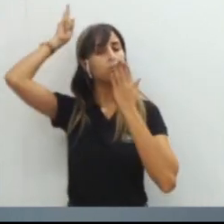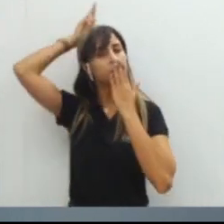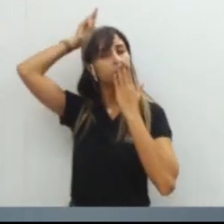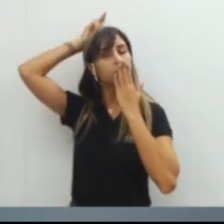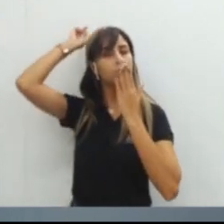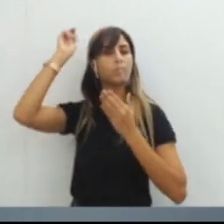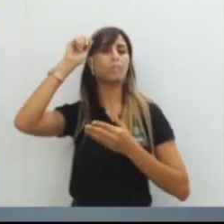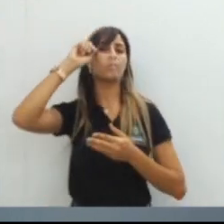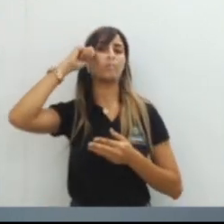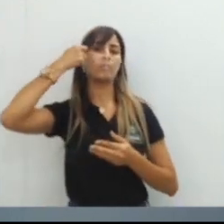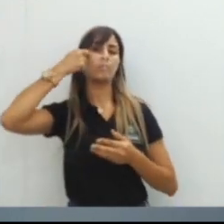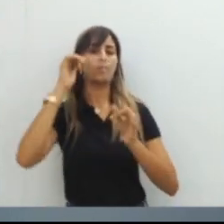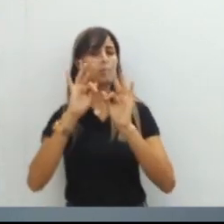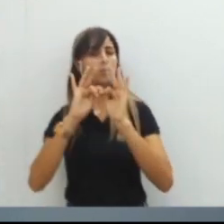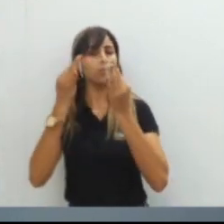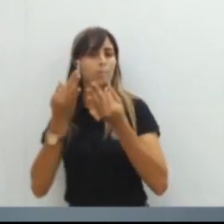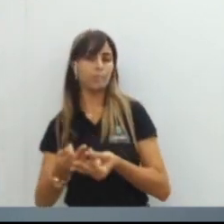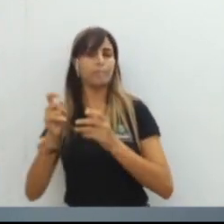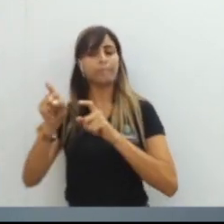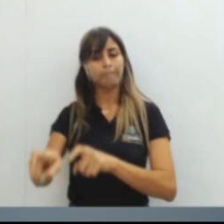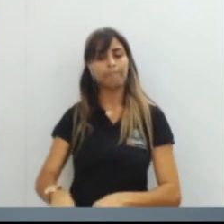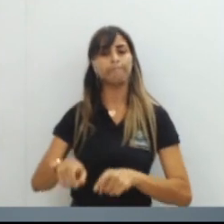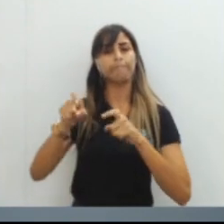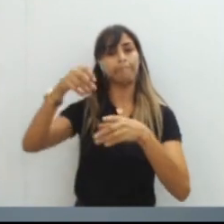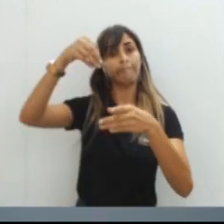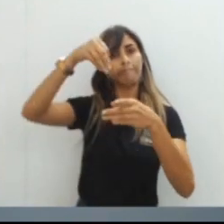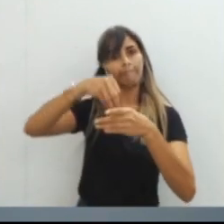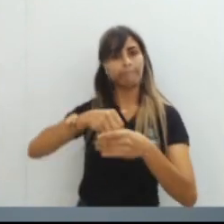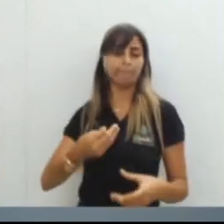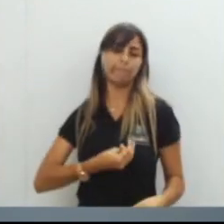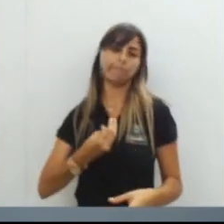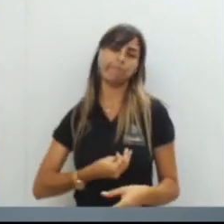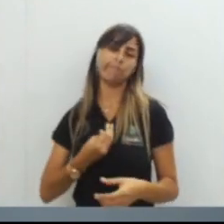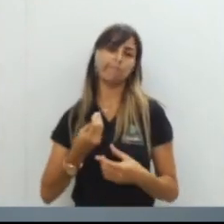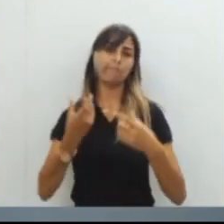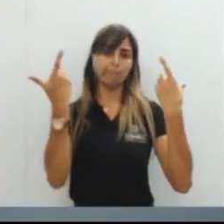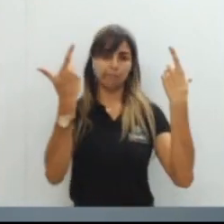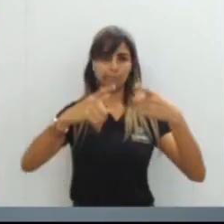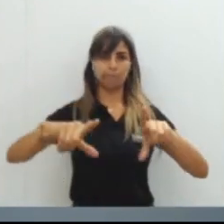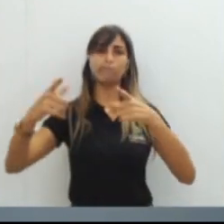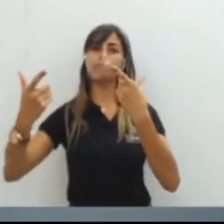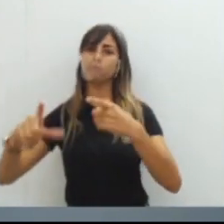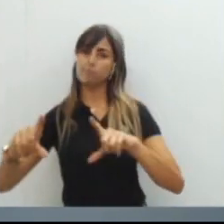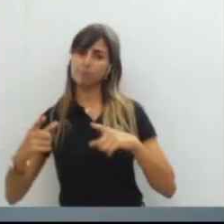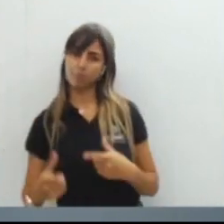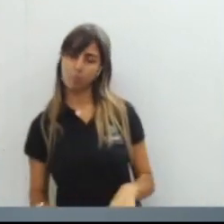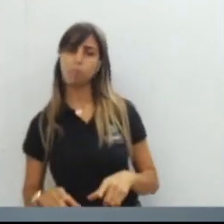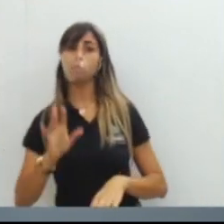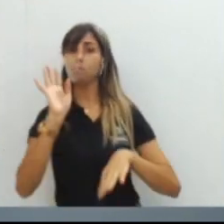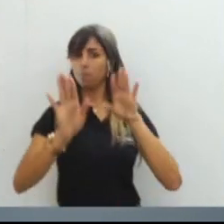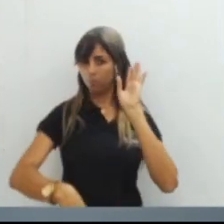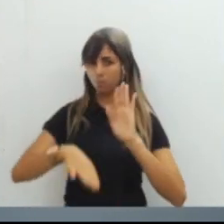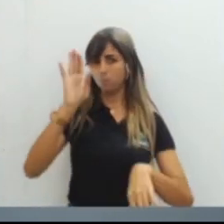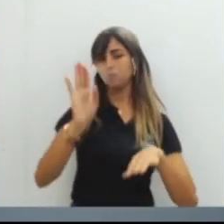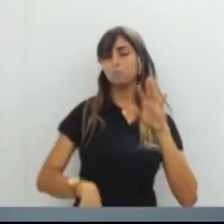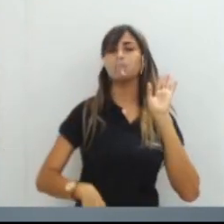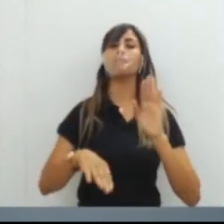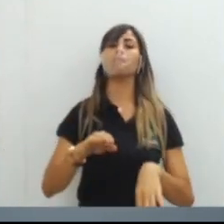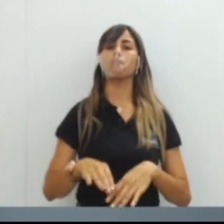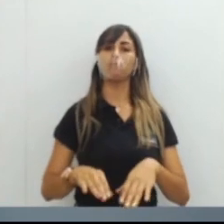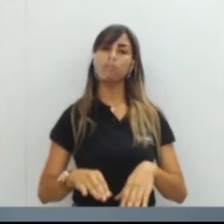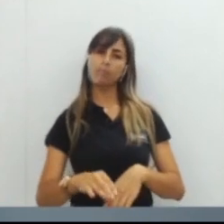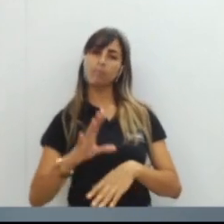quilombolas, as famílias de agricultores que vivem, né, nesses ambientes de forma sustentável. O que seria